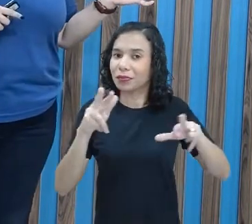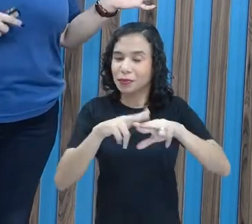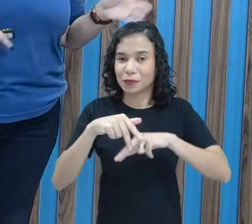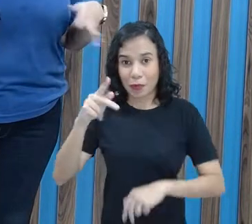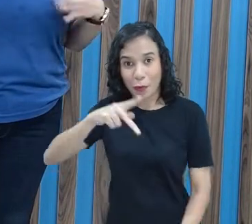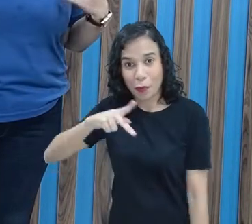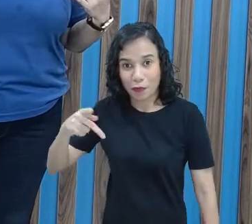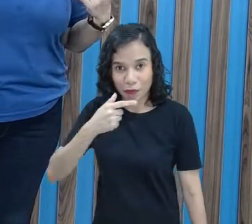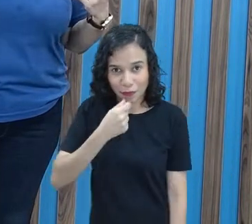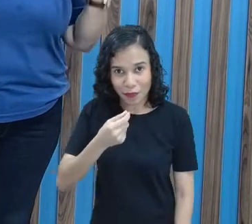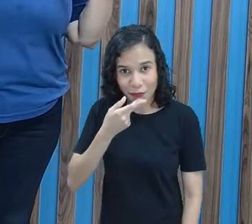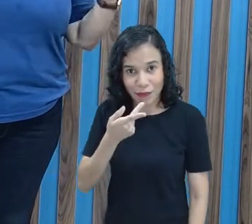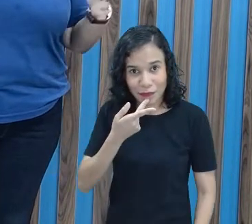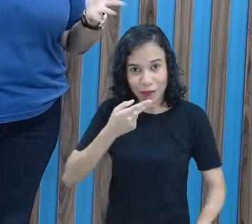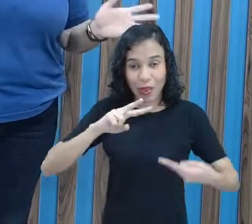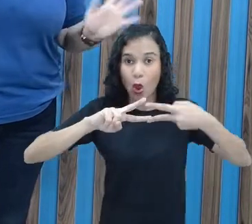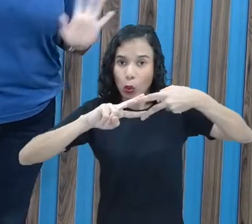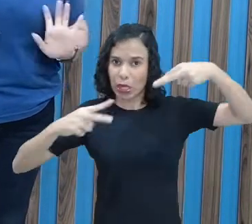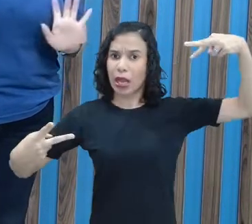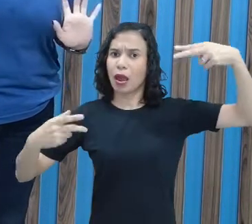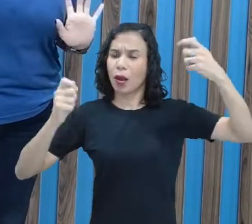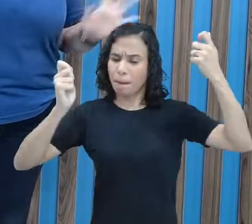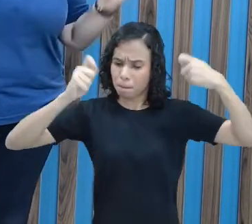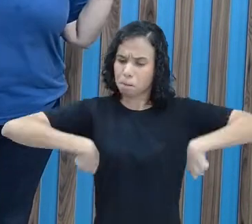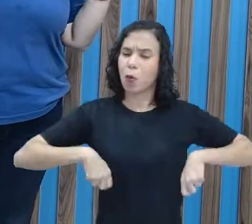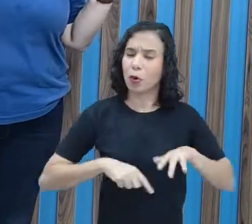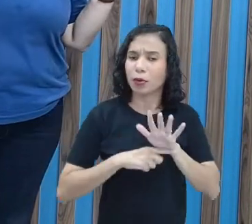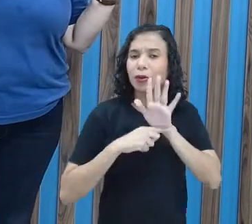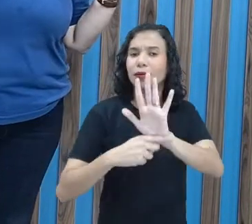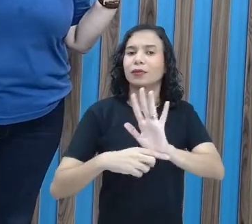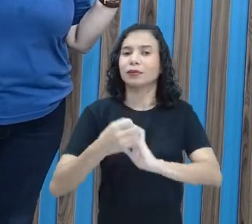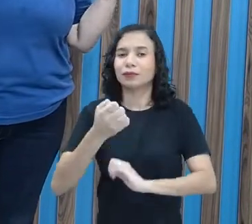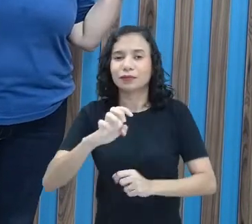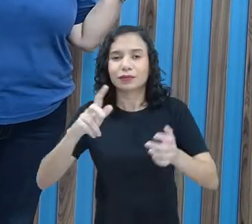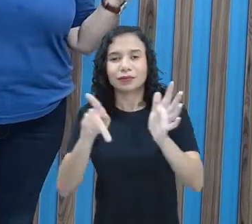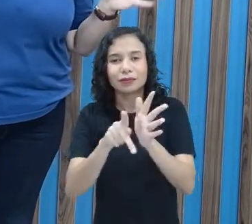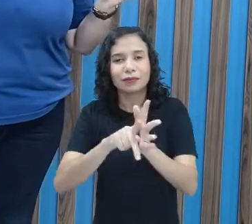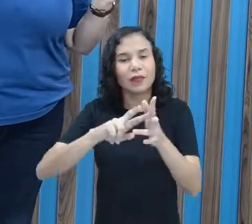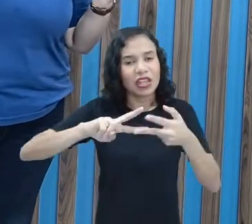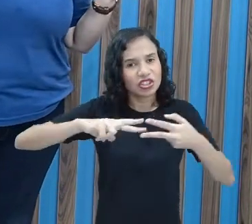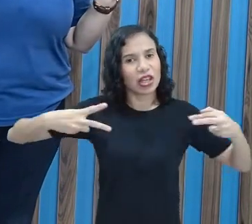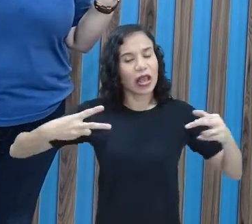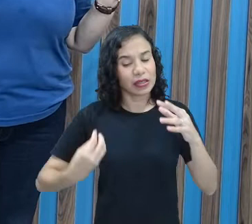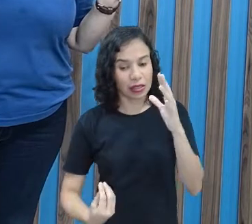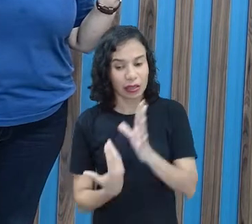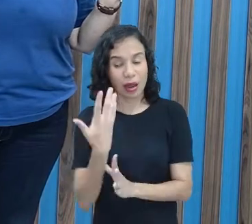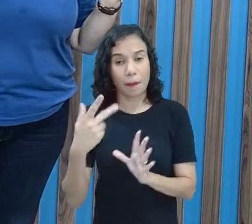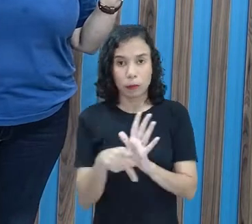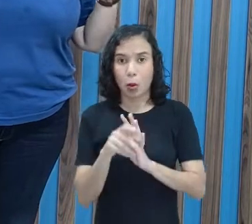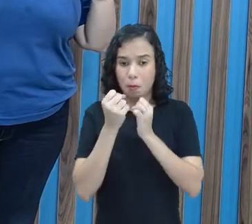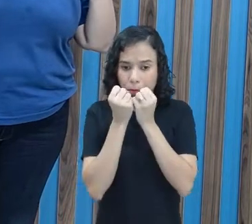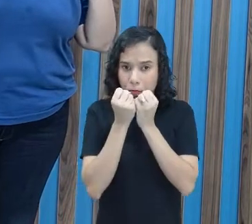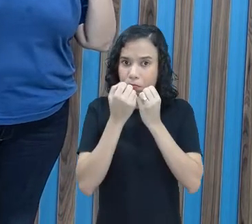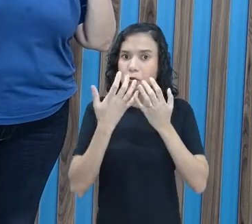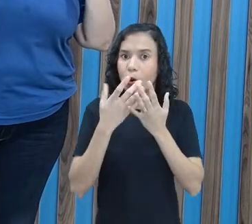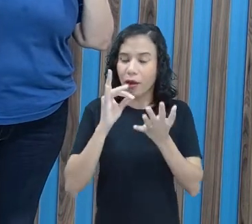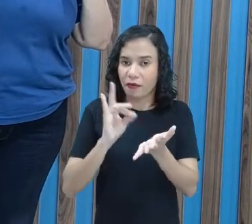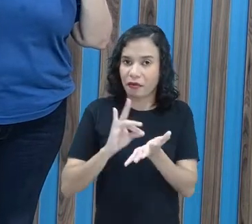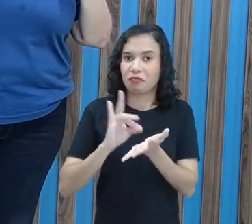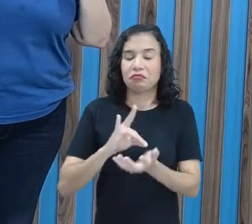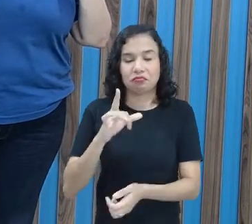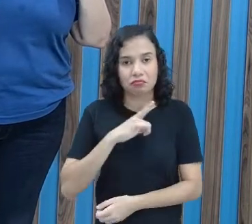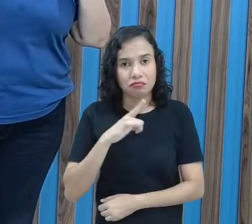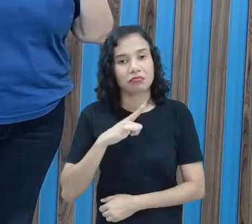Heleno disse, o DNA, ele pode ajudar sim. Se a constituição genética, né, for uma constituição genética boa, que